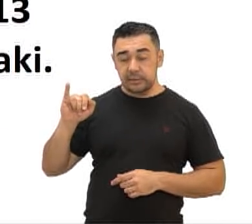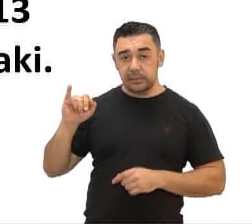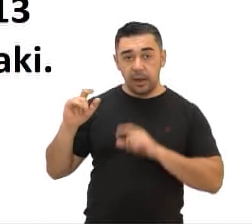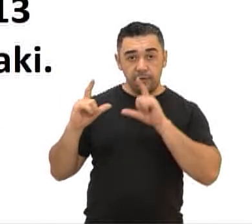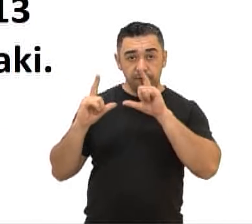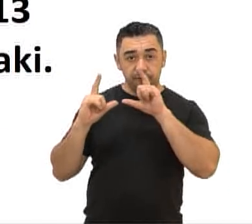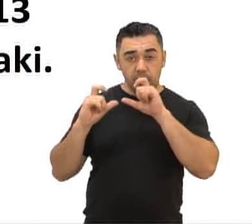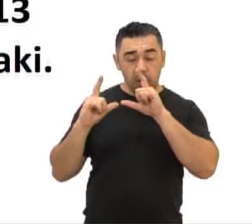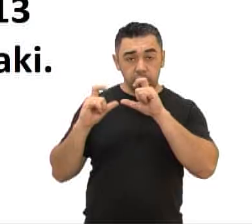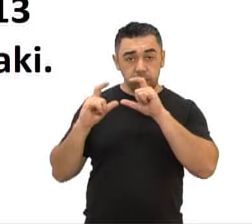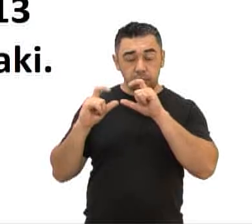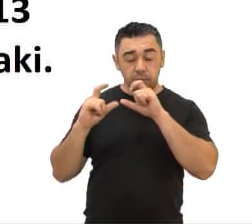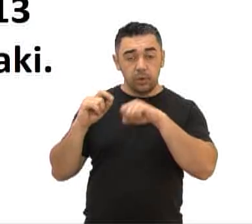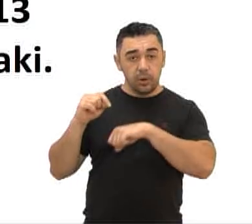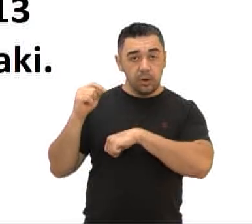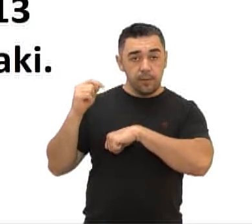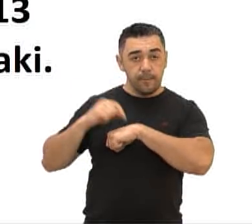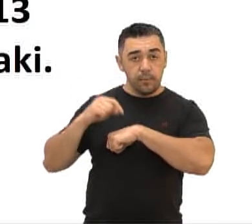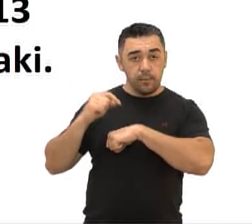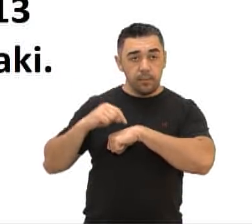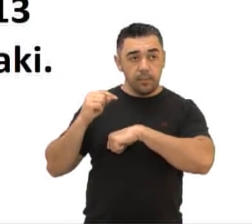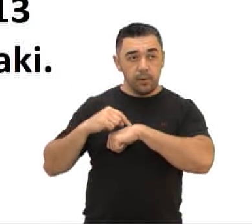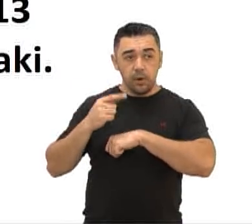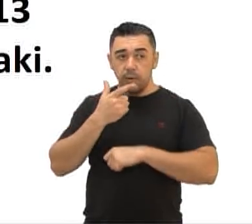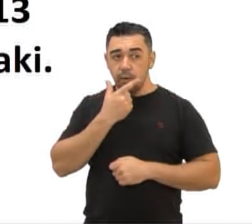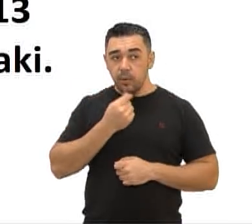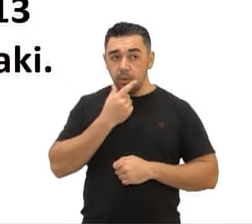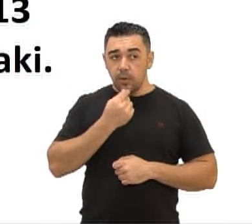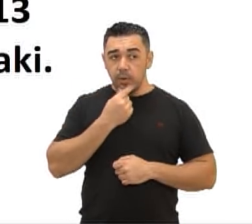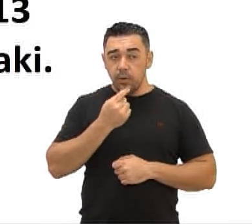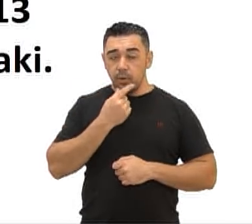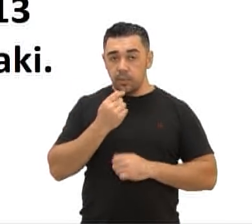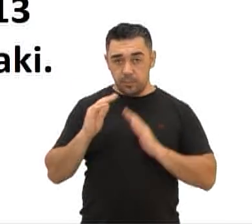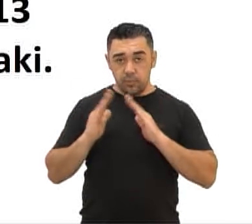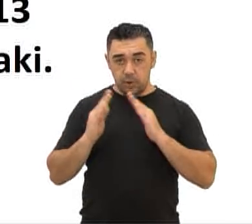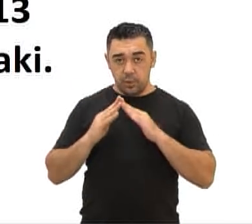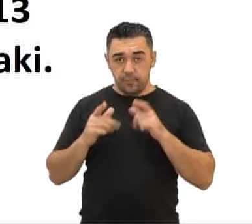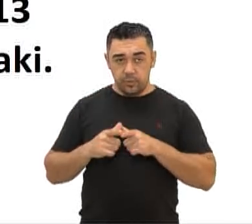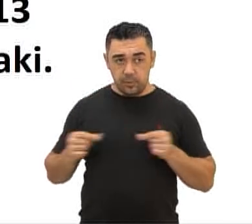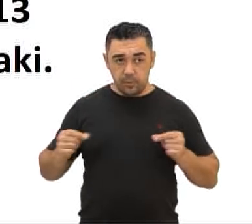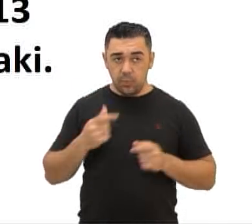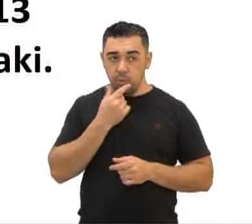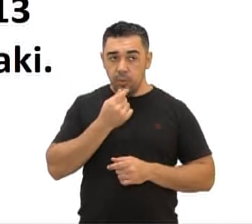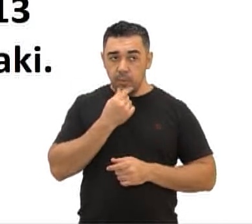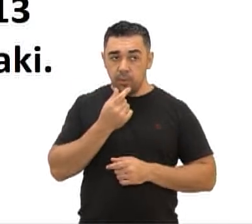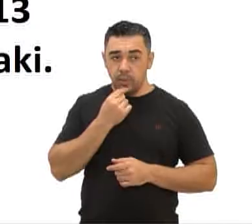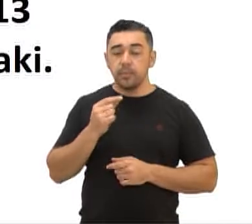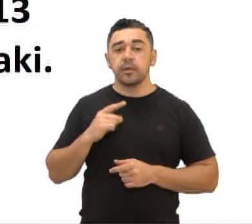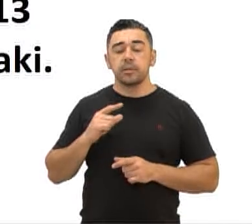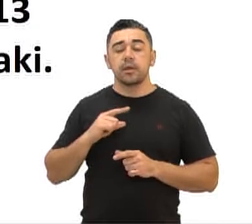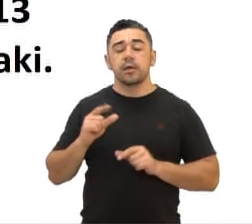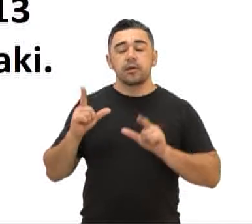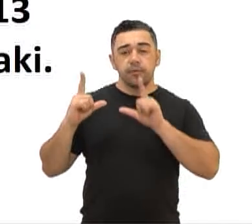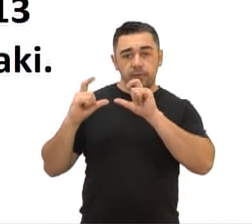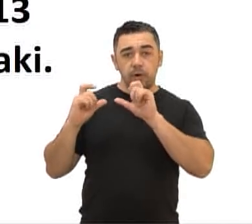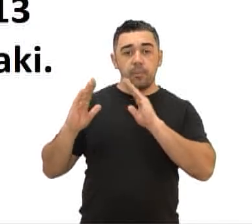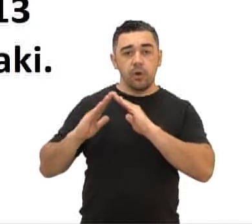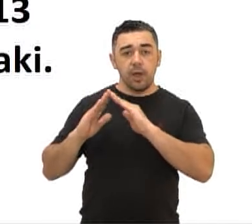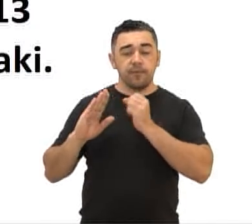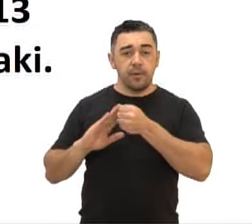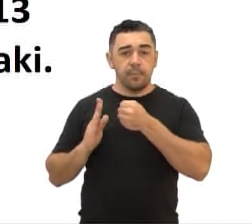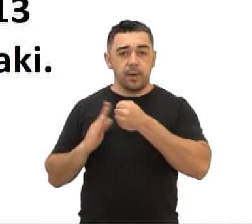foi tirada por um cidadão japonês chamado Hiromichi Matsuda, que morava na vila